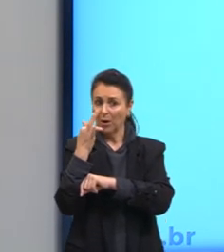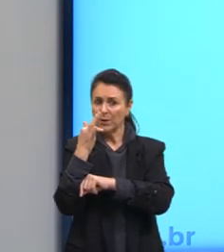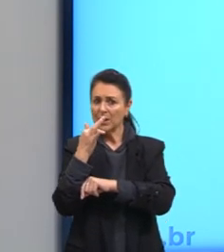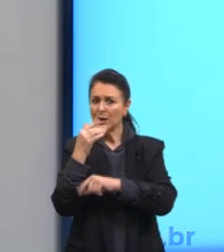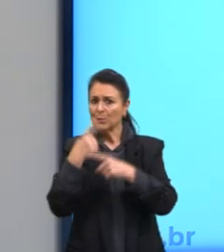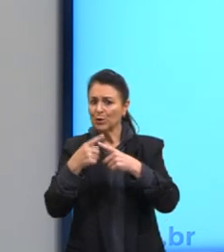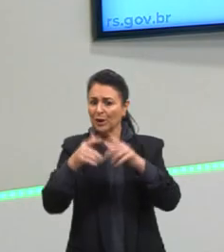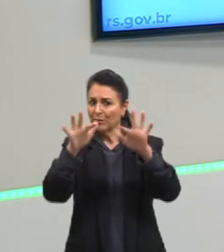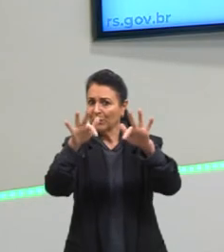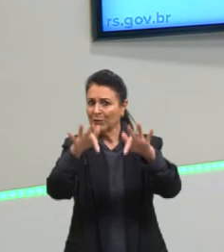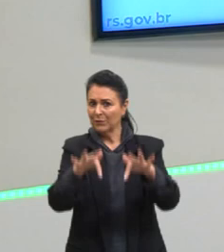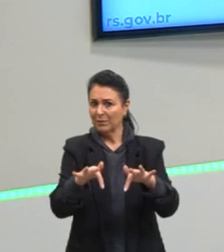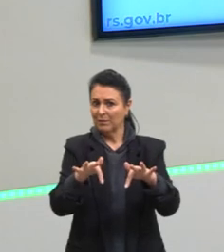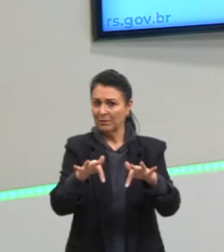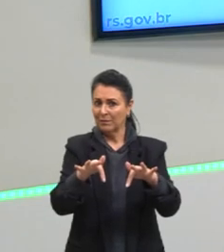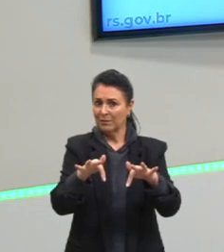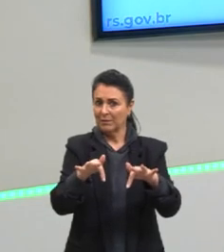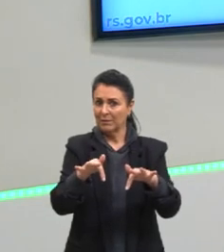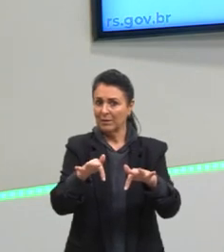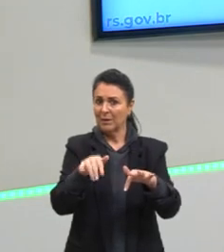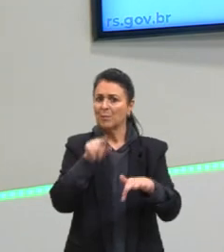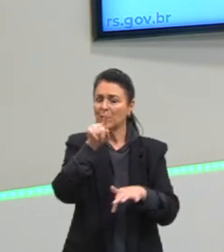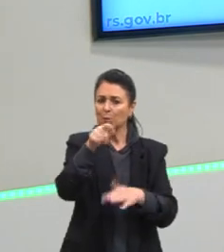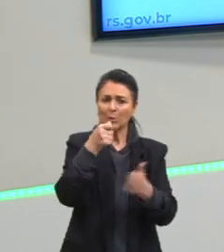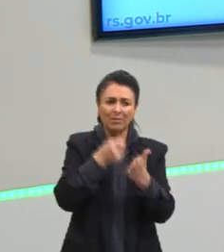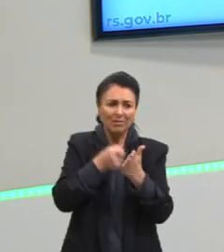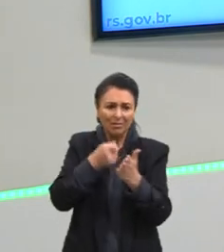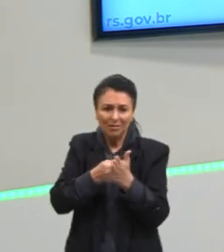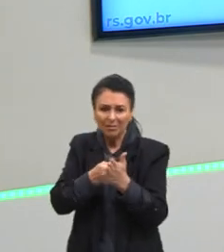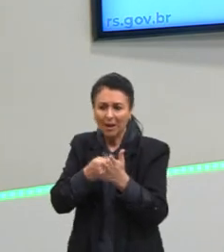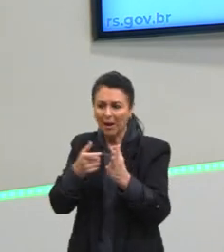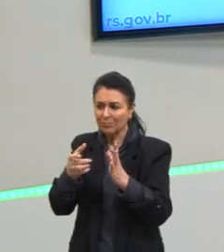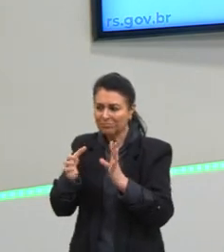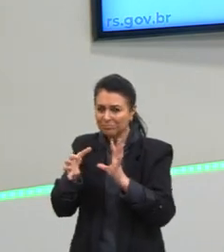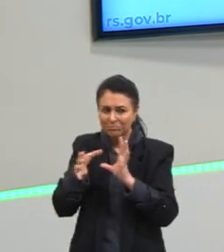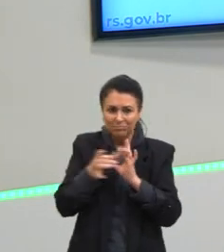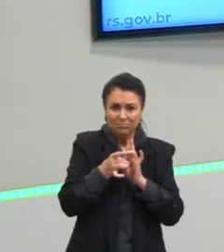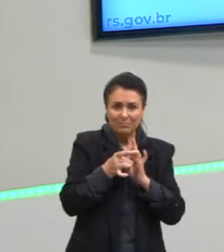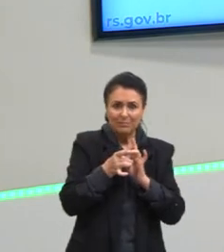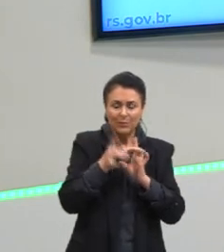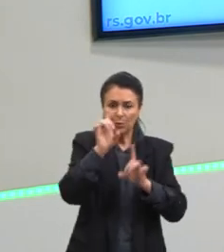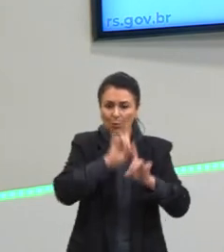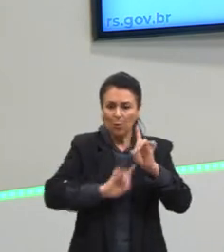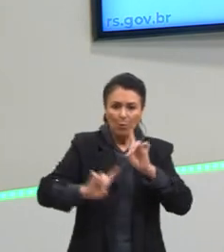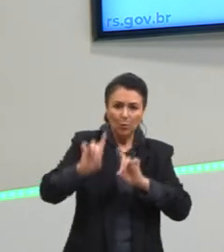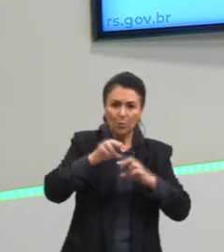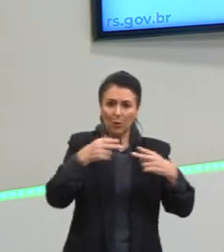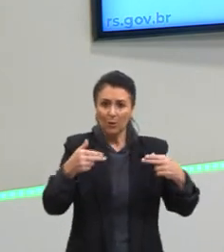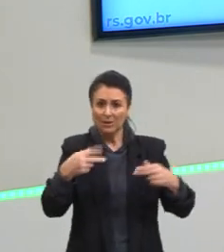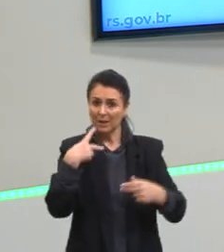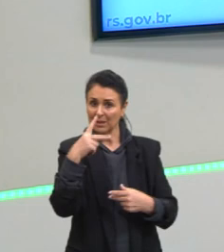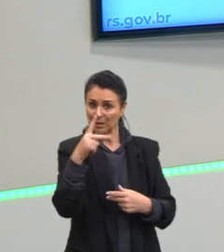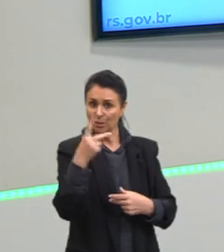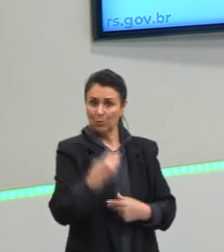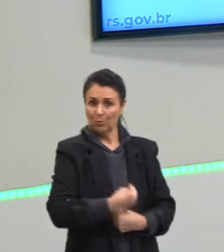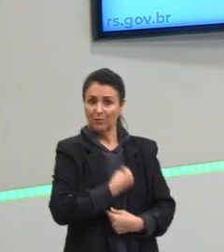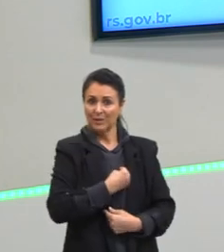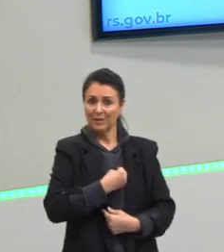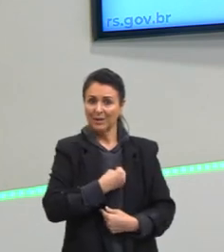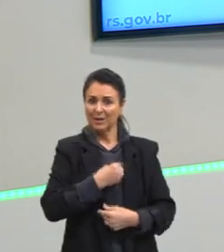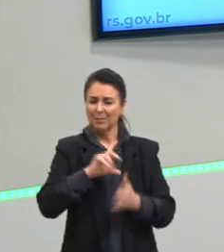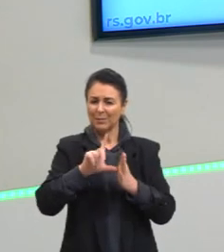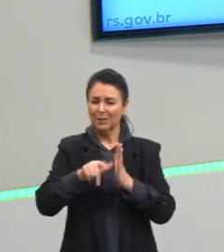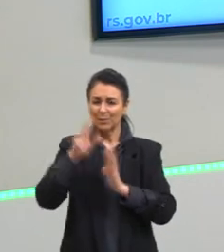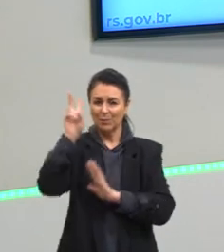final e sugiro você que tem que conectar essas causas com algum outro elemento da sua vida para poder